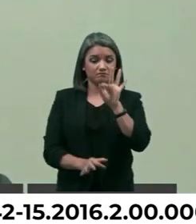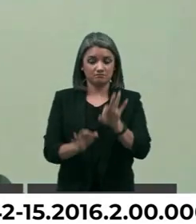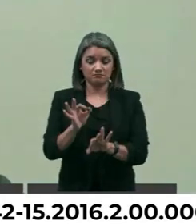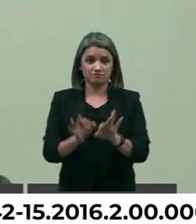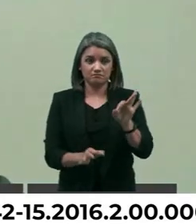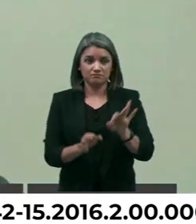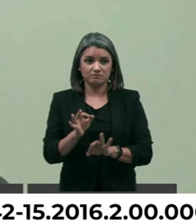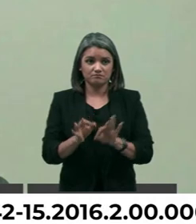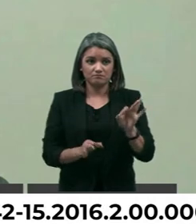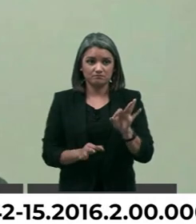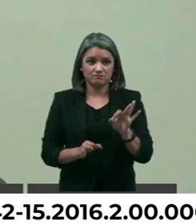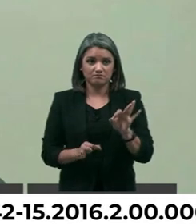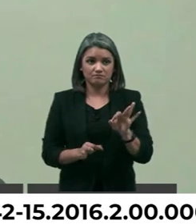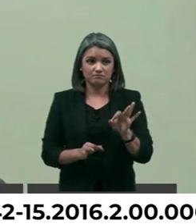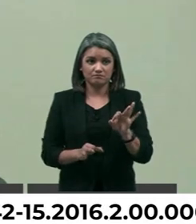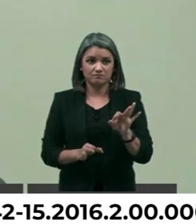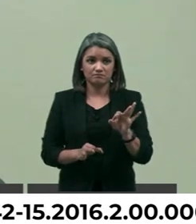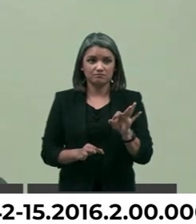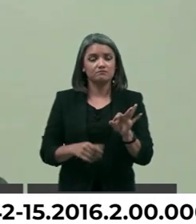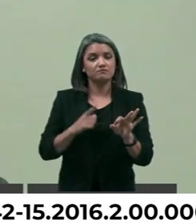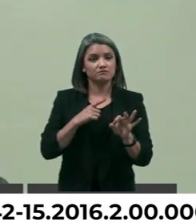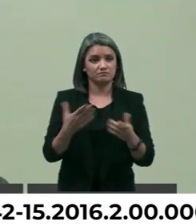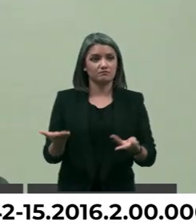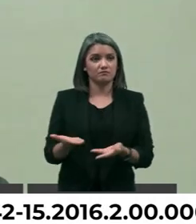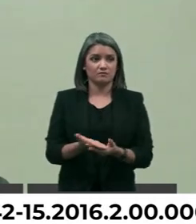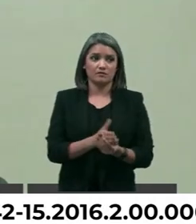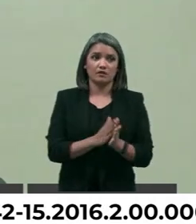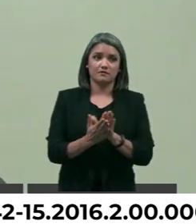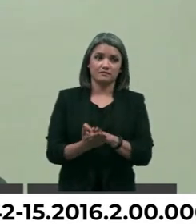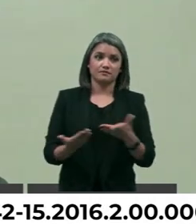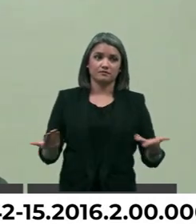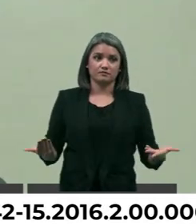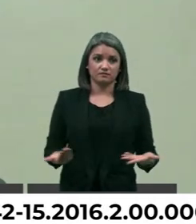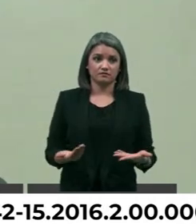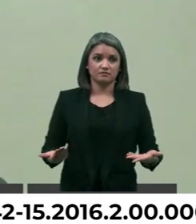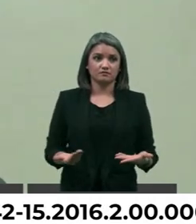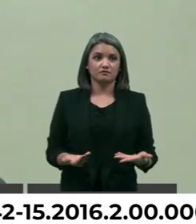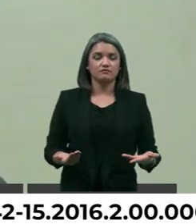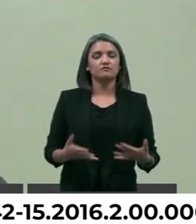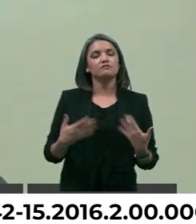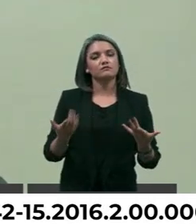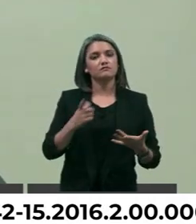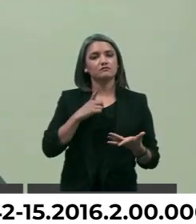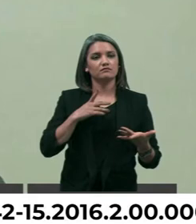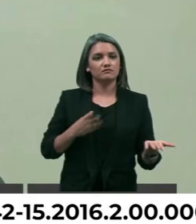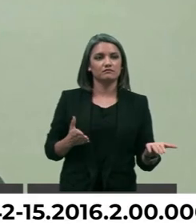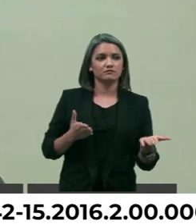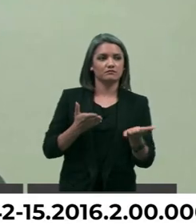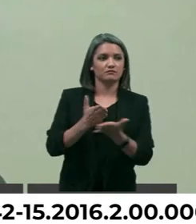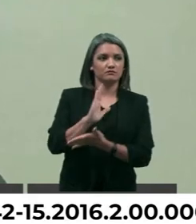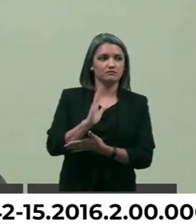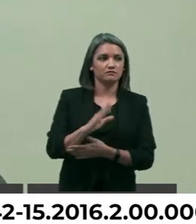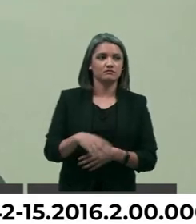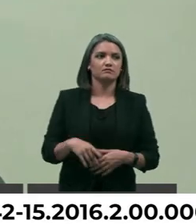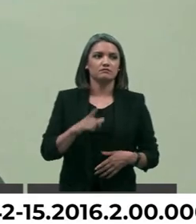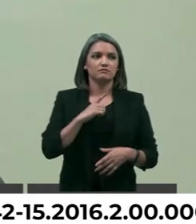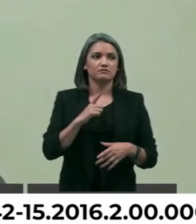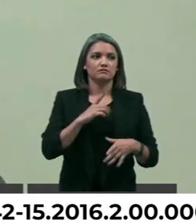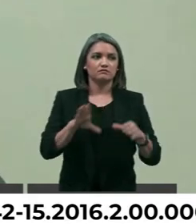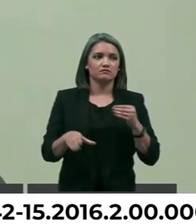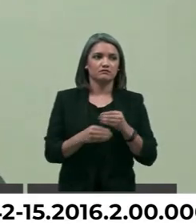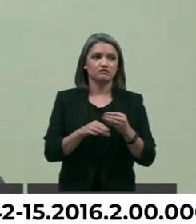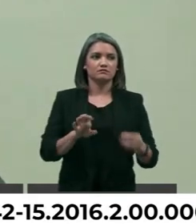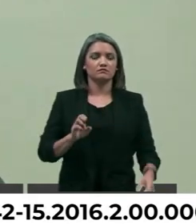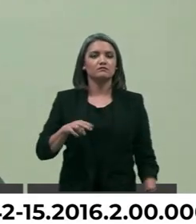da excepcionalidade do caso concreto. Questão de ordem aprovada. Eis a emenda, senhora